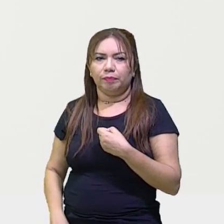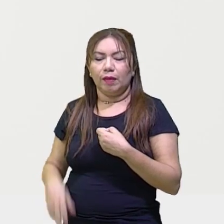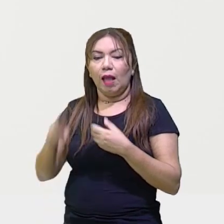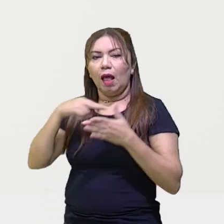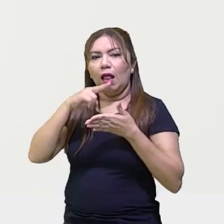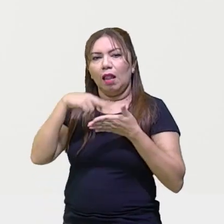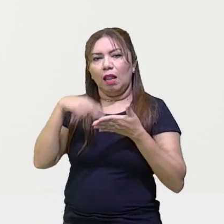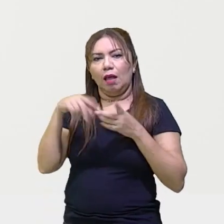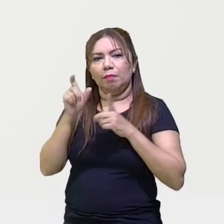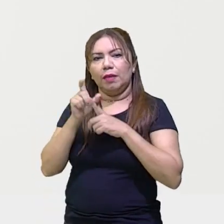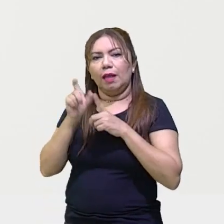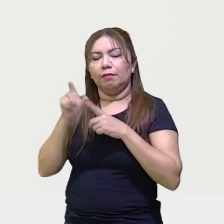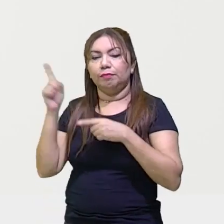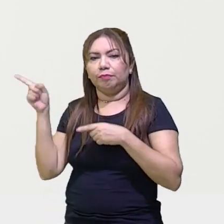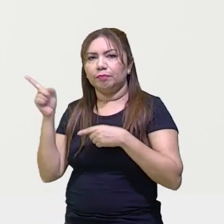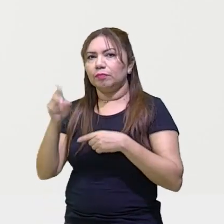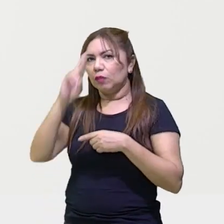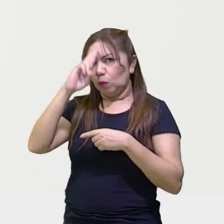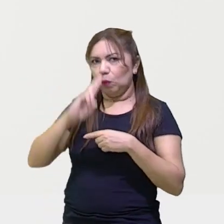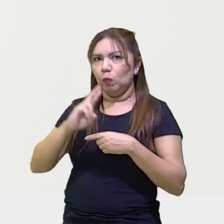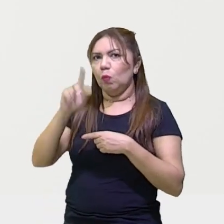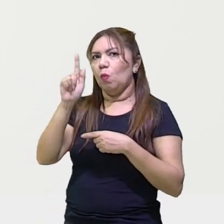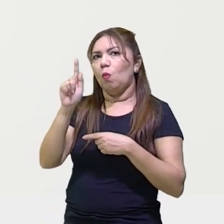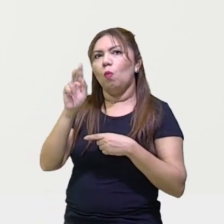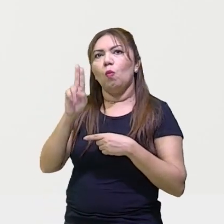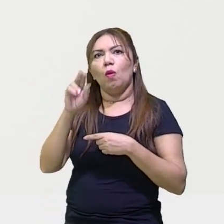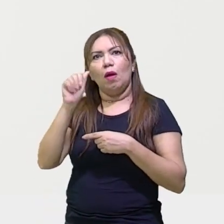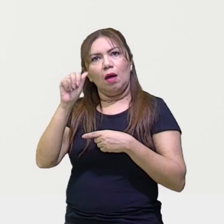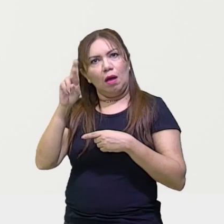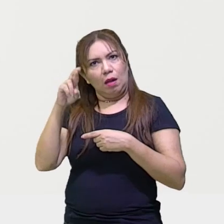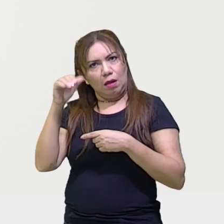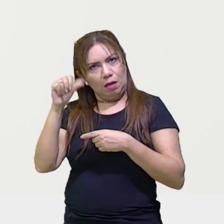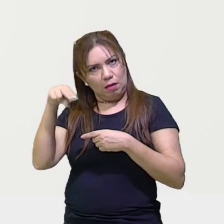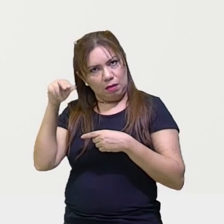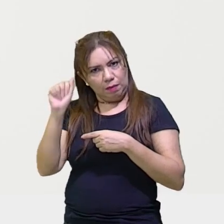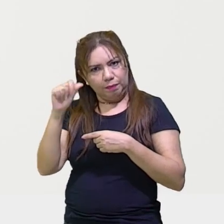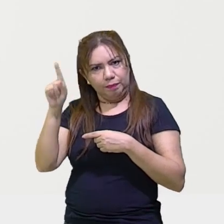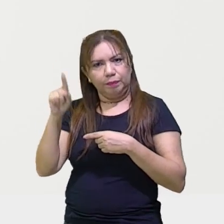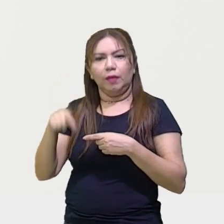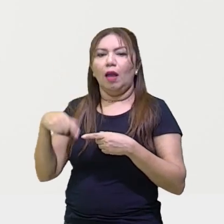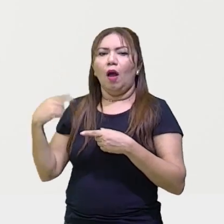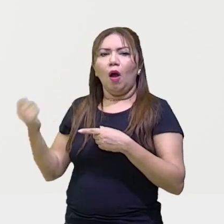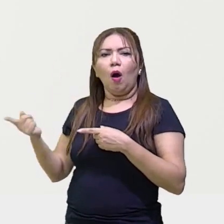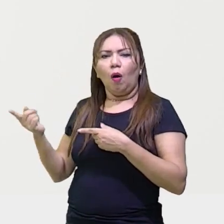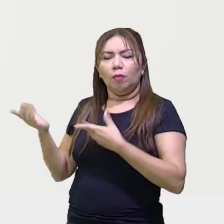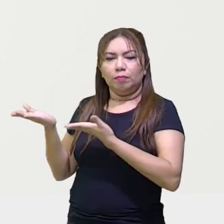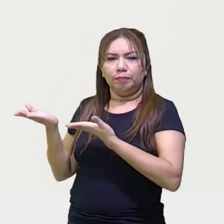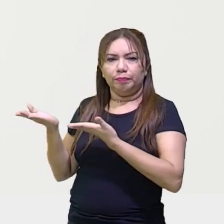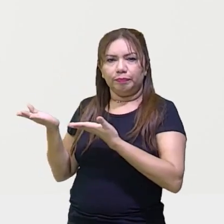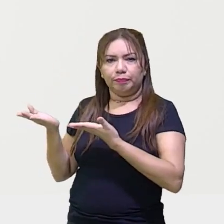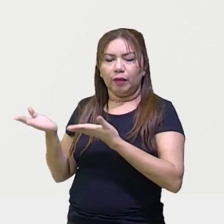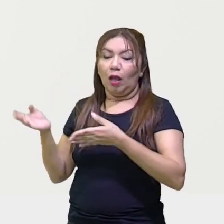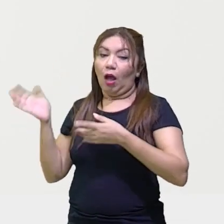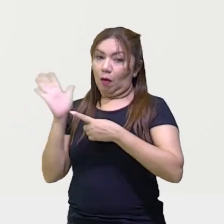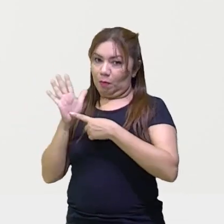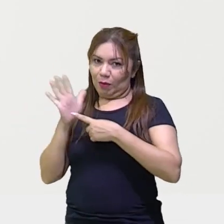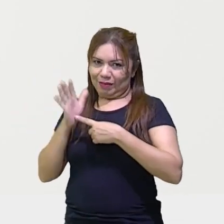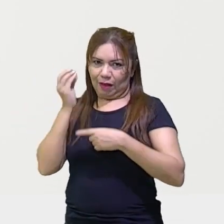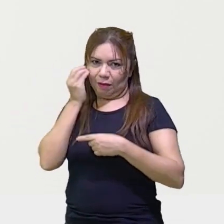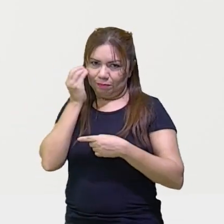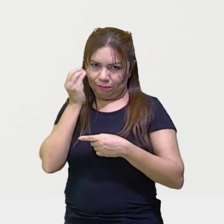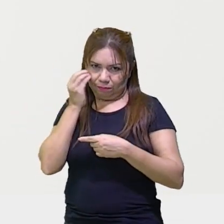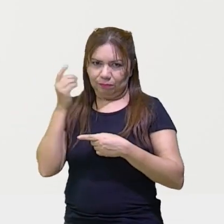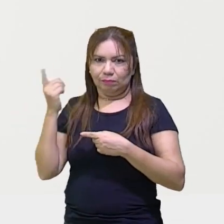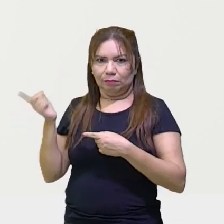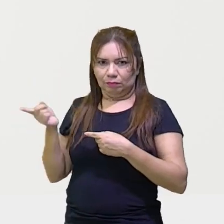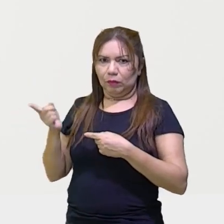Leia a palavra guaraná. Aquele exemplo que eu comentei agora a gente sinalizou ele aqui. Porque por meio do quê? De uma imagem,